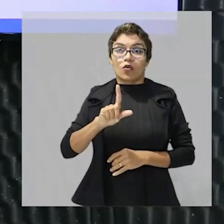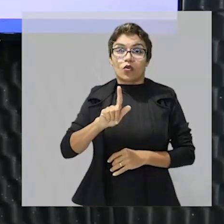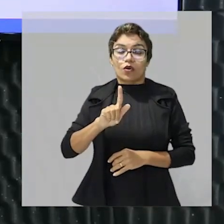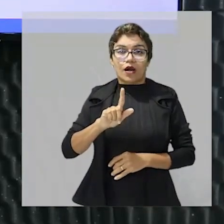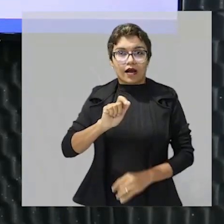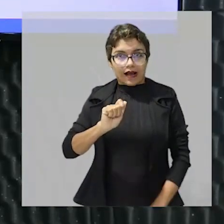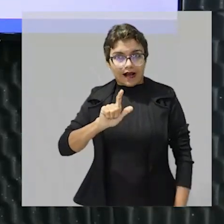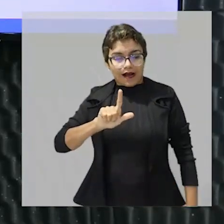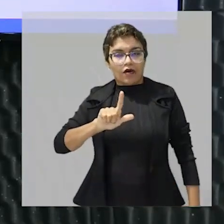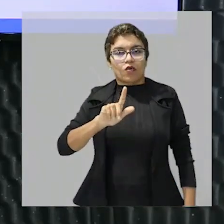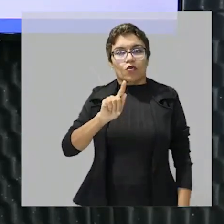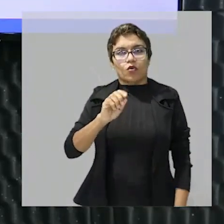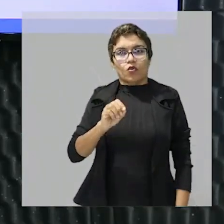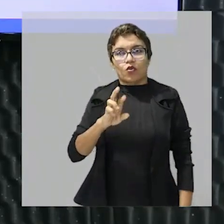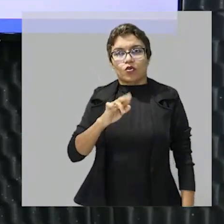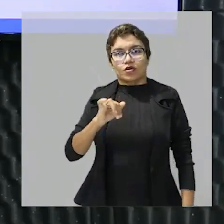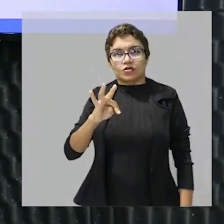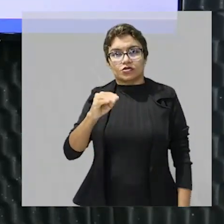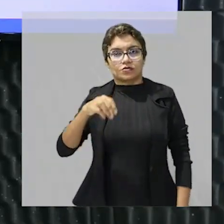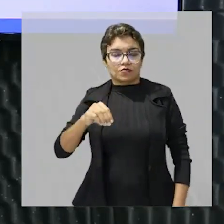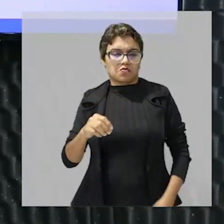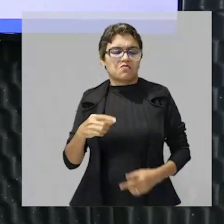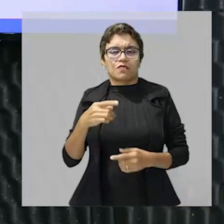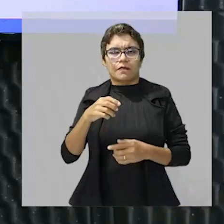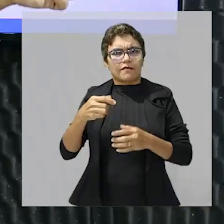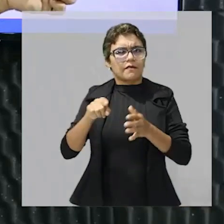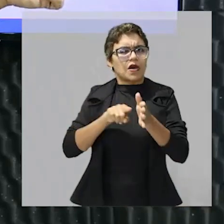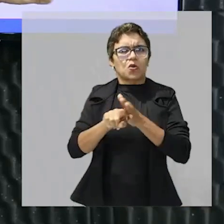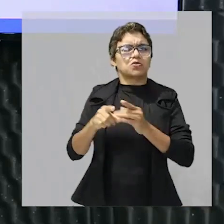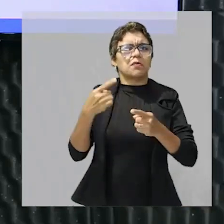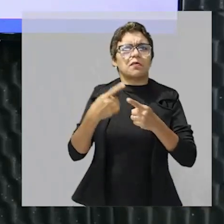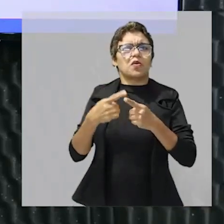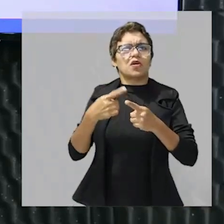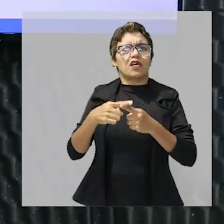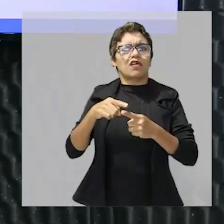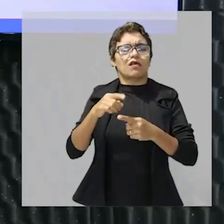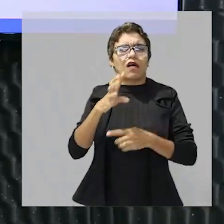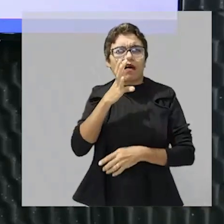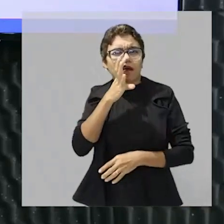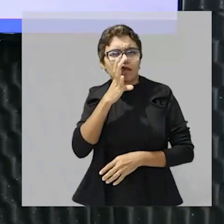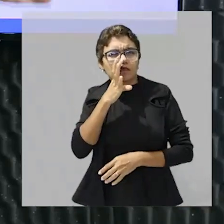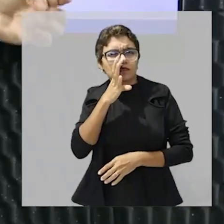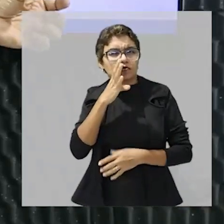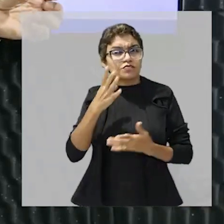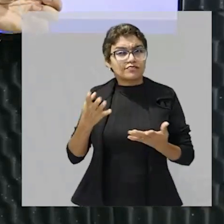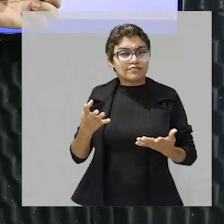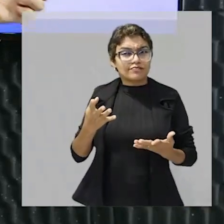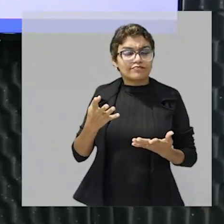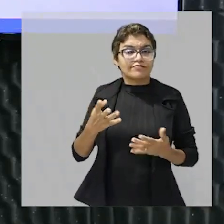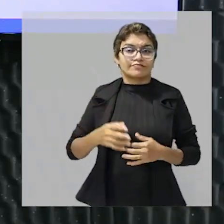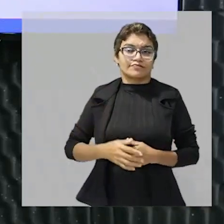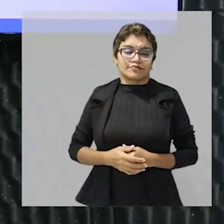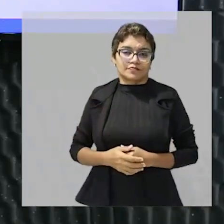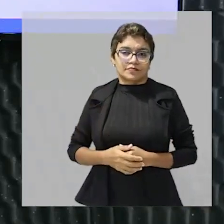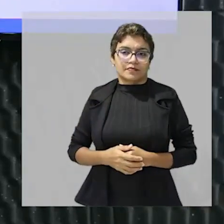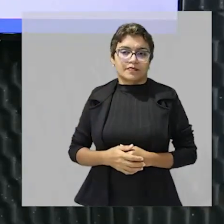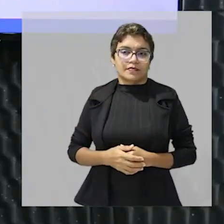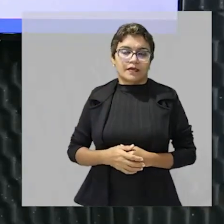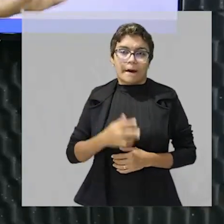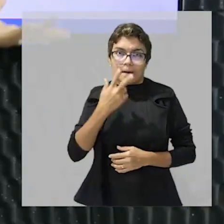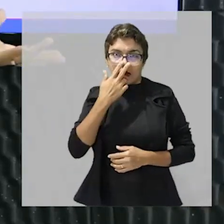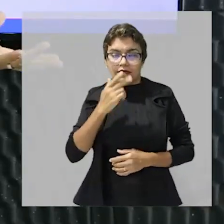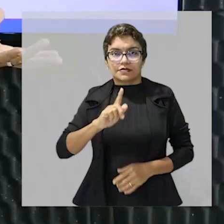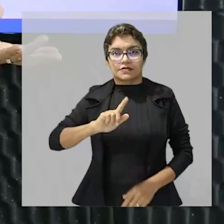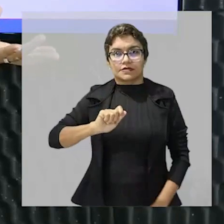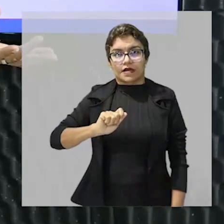e te diz, porque você assistiu isto, ele te propõe isto. O algoritmo te fecha